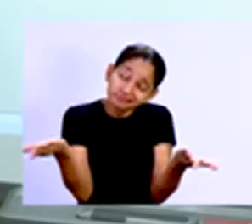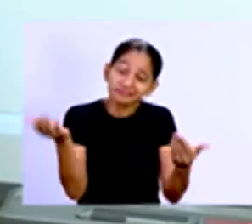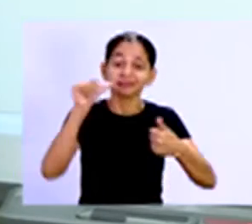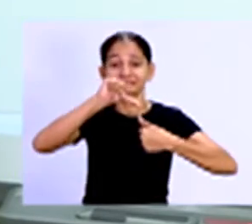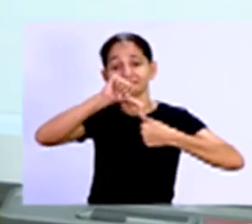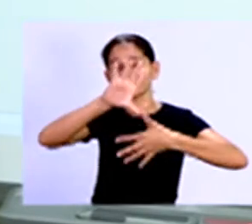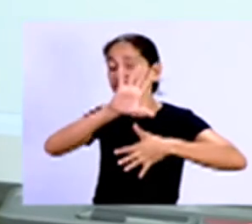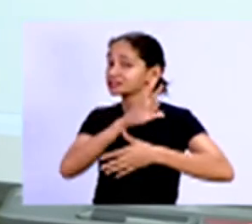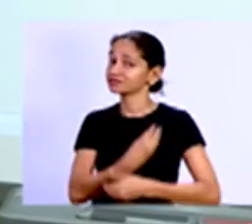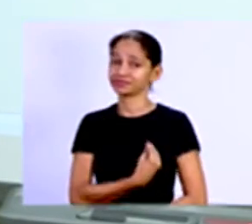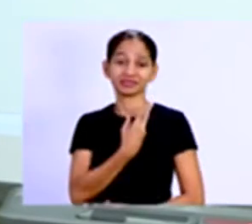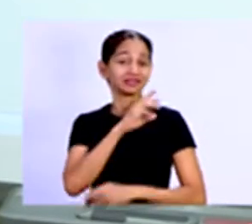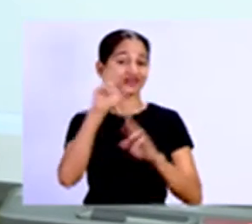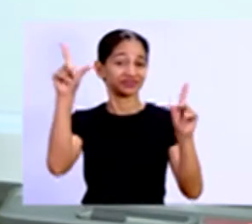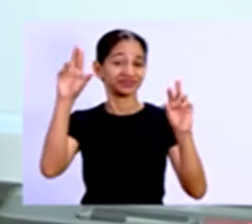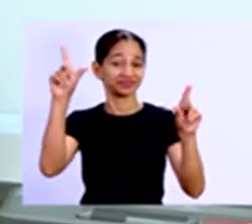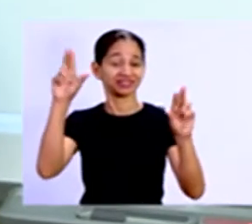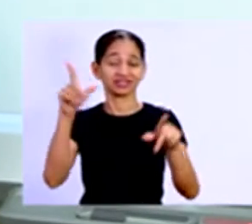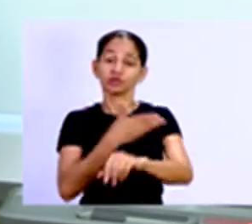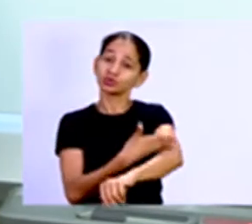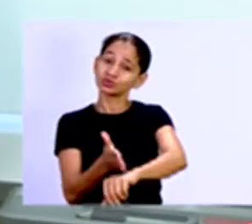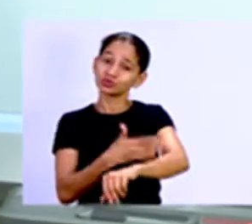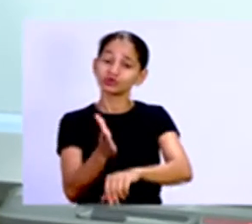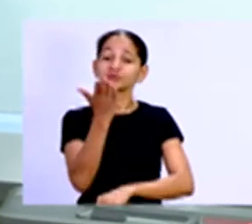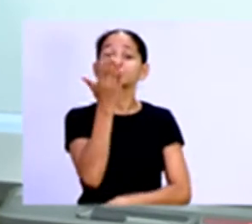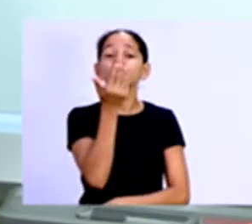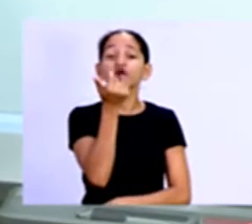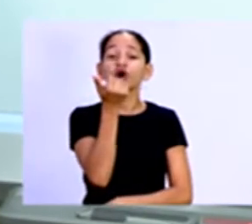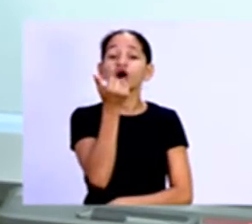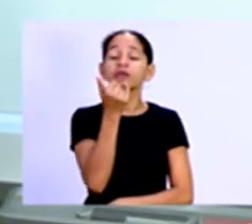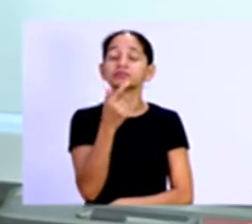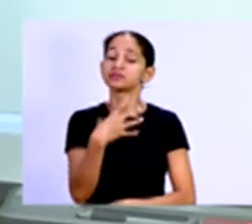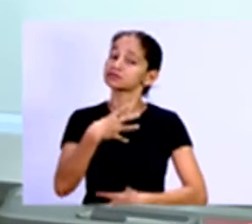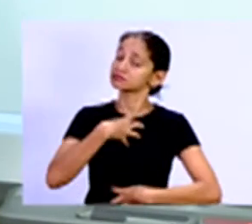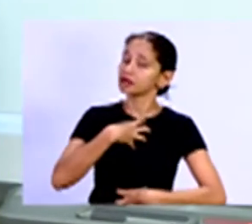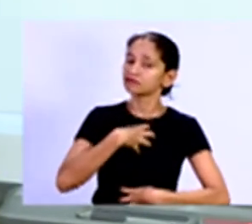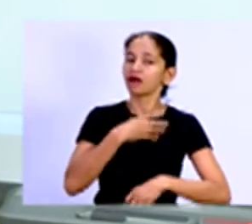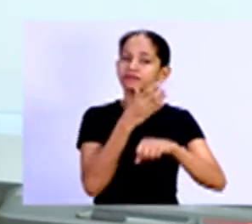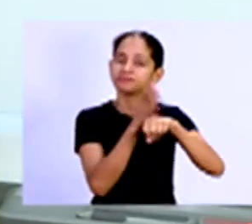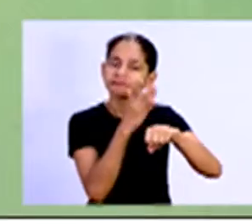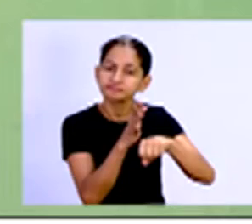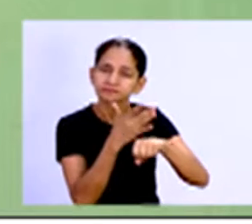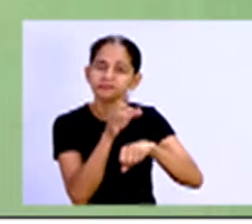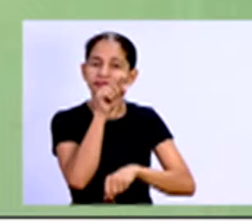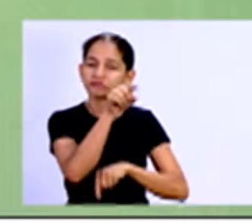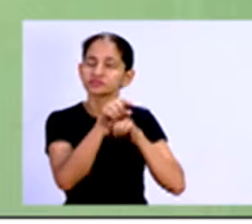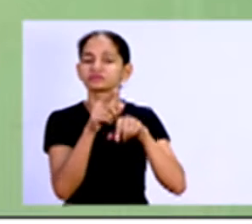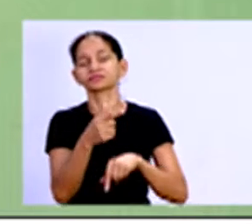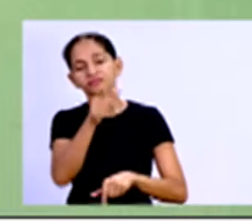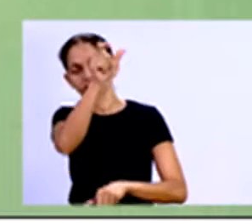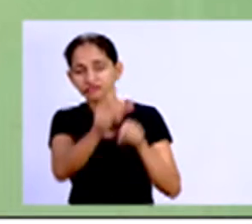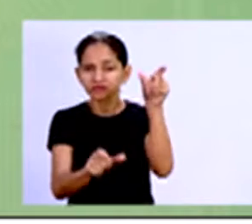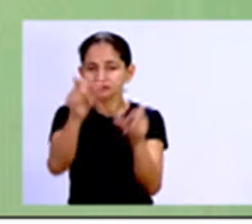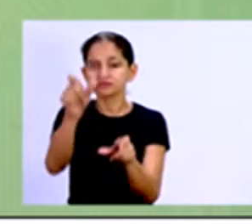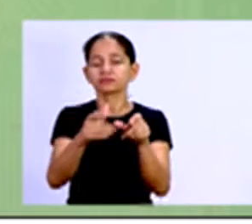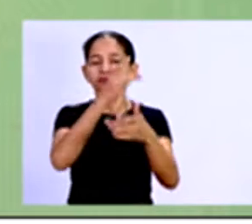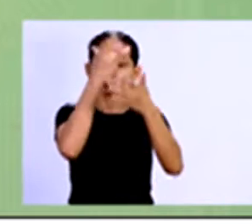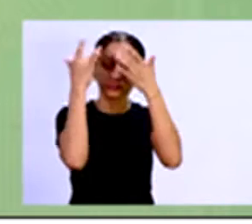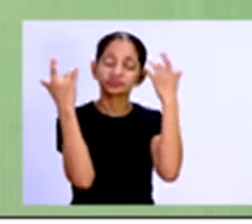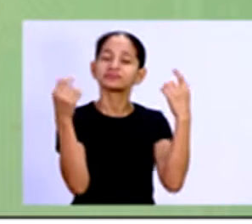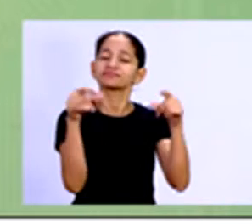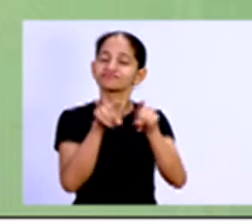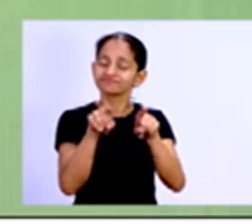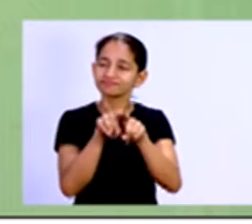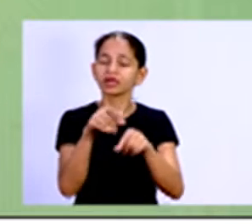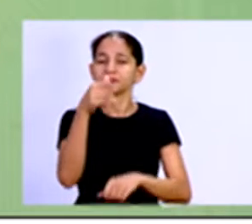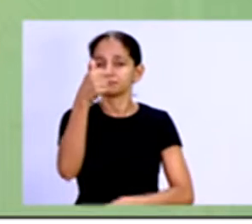que a socialização, então, vai funcionar preparando todos nós para isso. Tá? E aí um fato principal será o primeiro, que